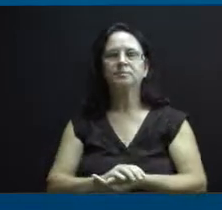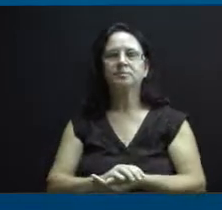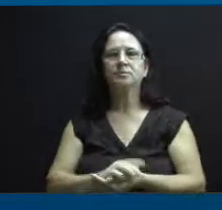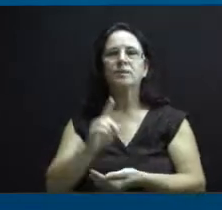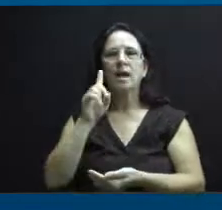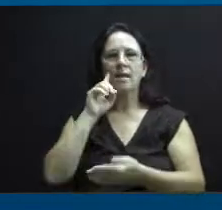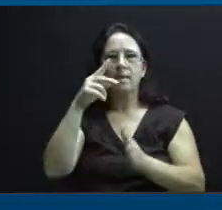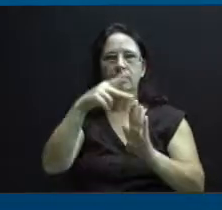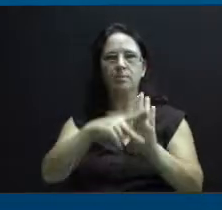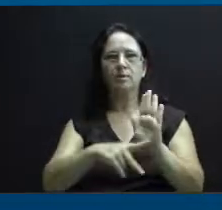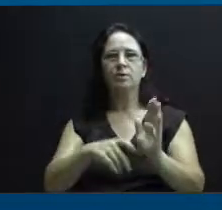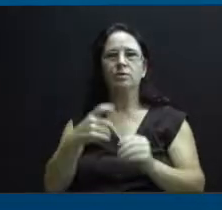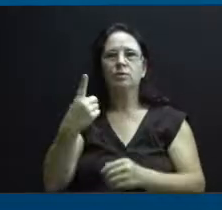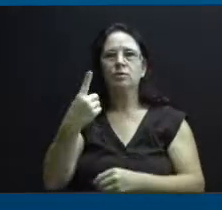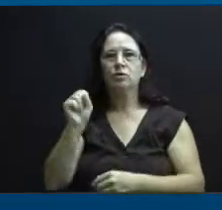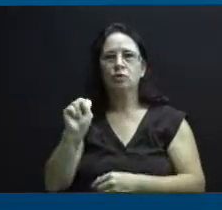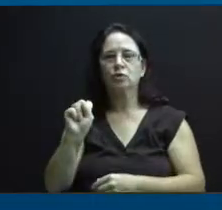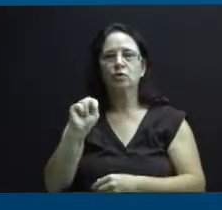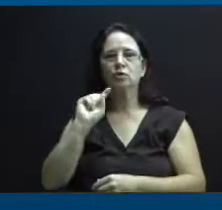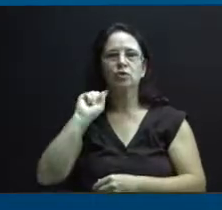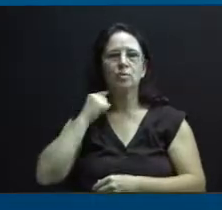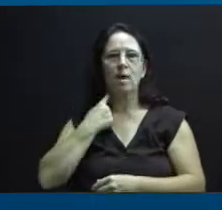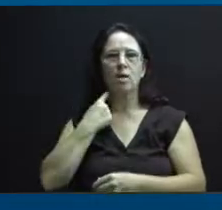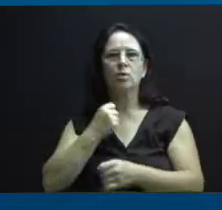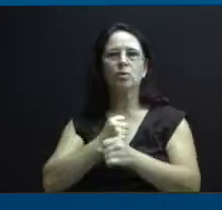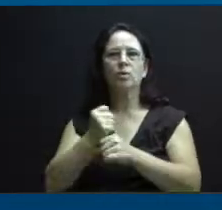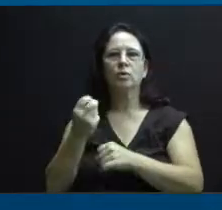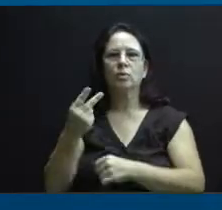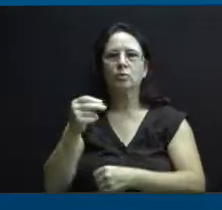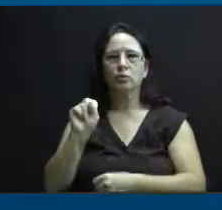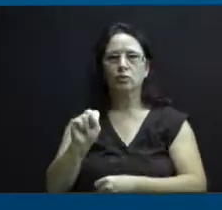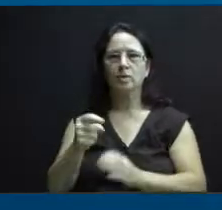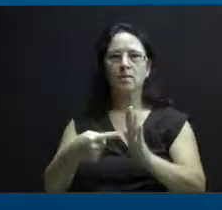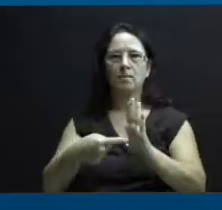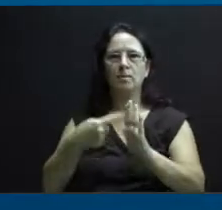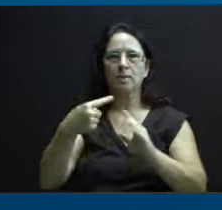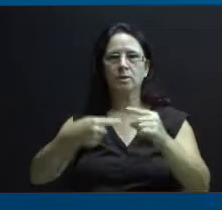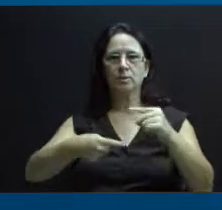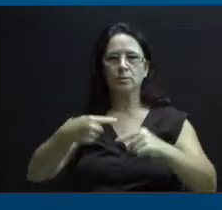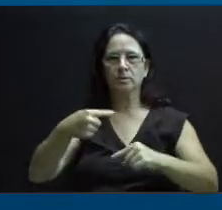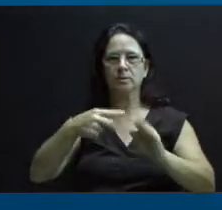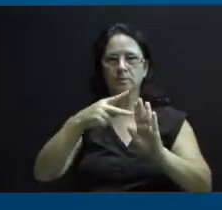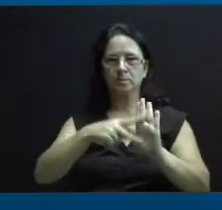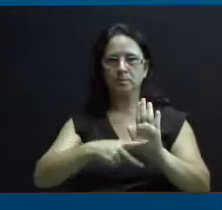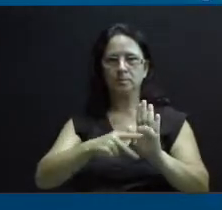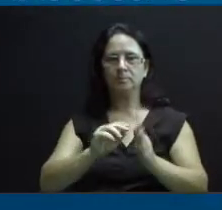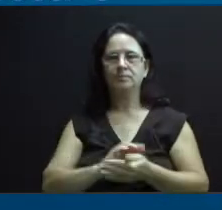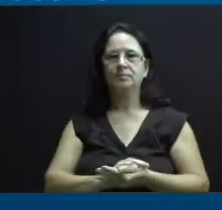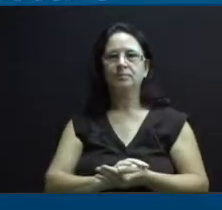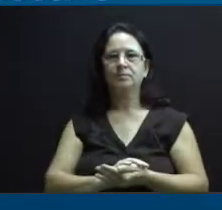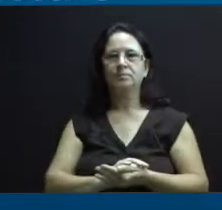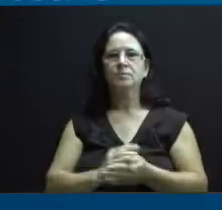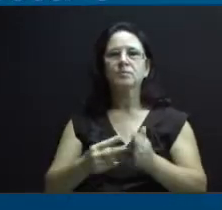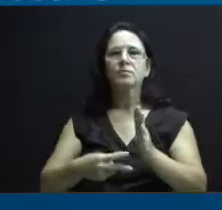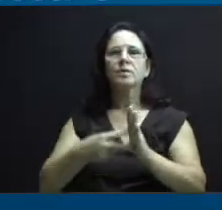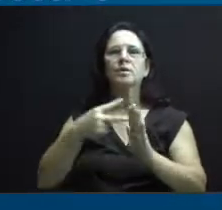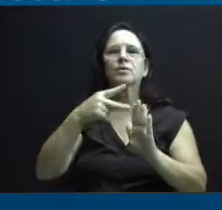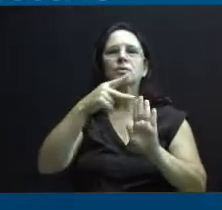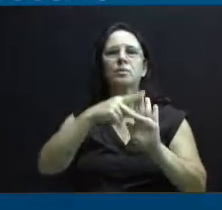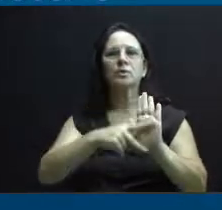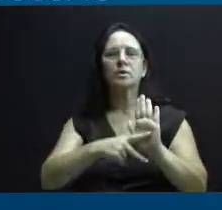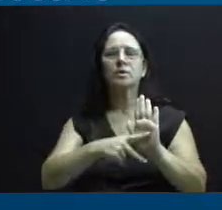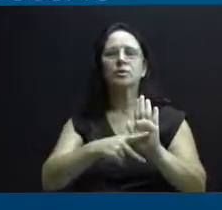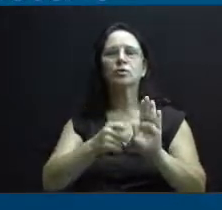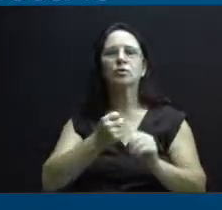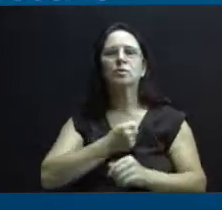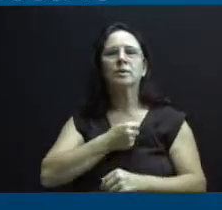data é de 18 de maio de 2018 está em primeira discussão o segundo processo ao projeto de lei número